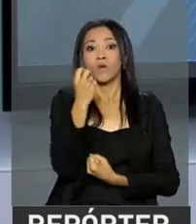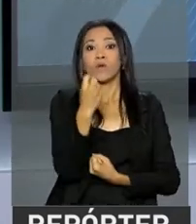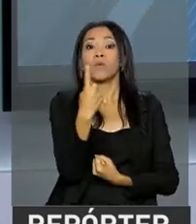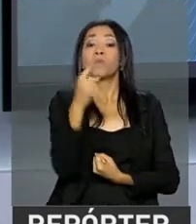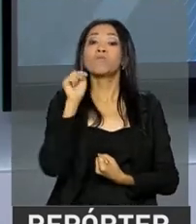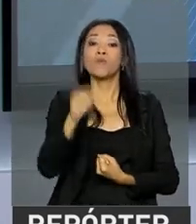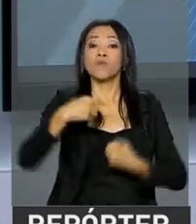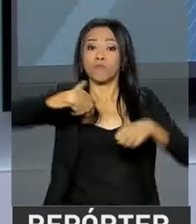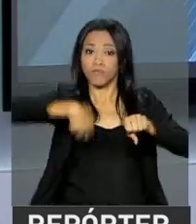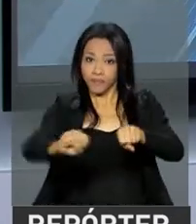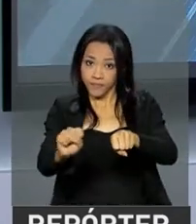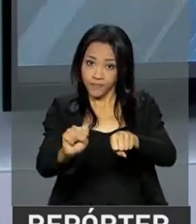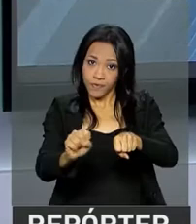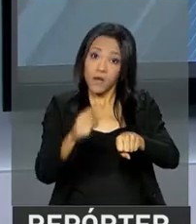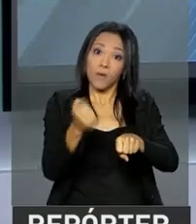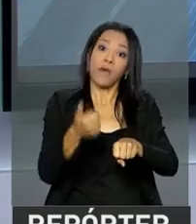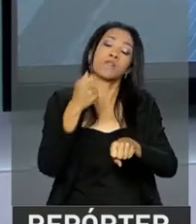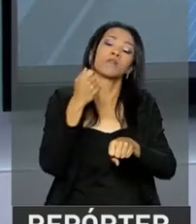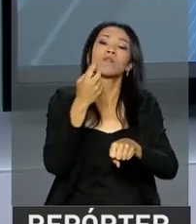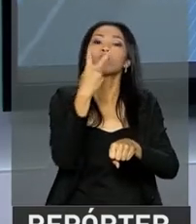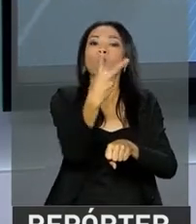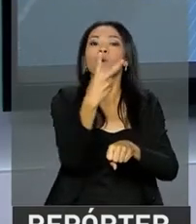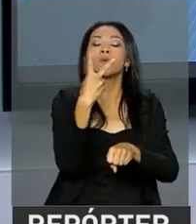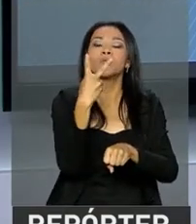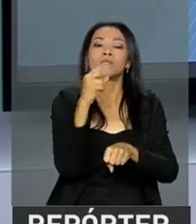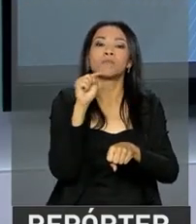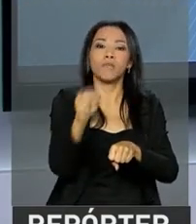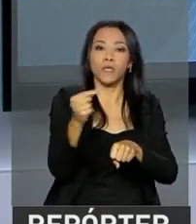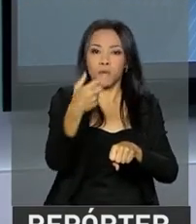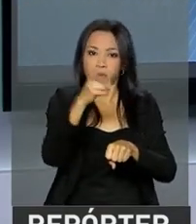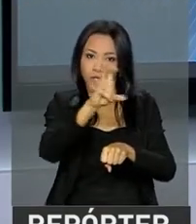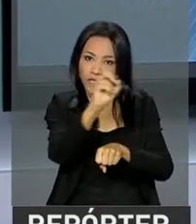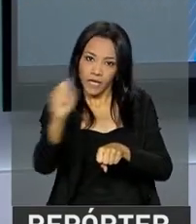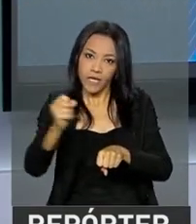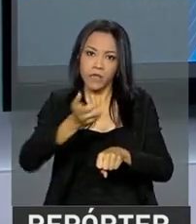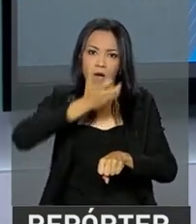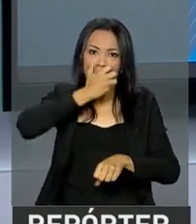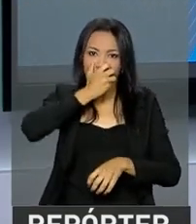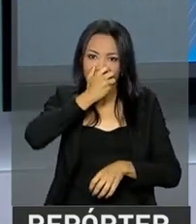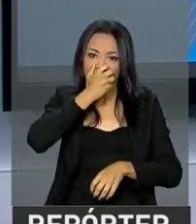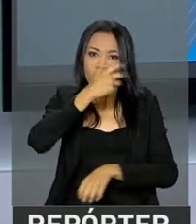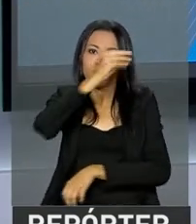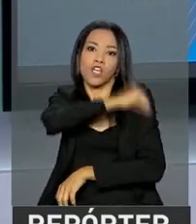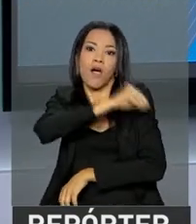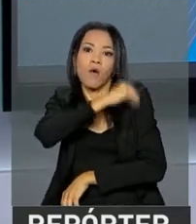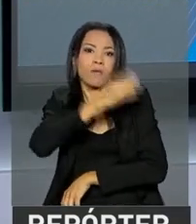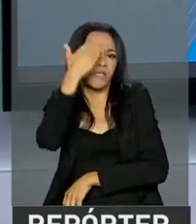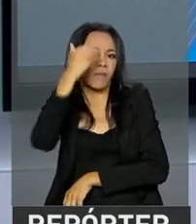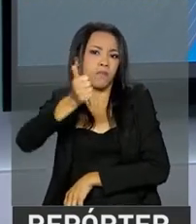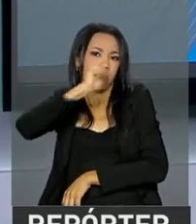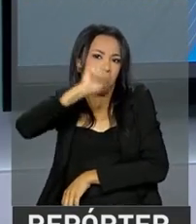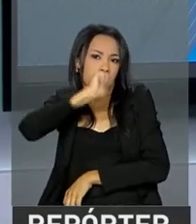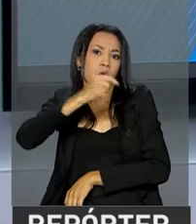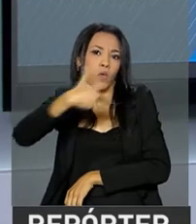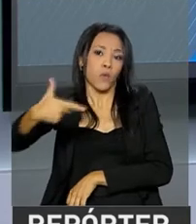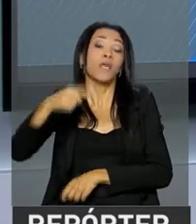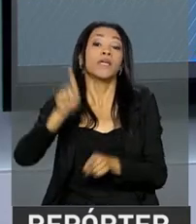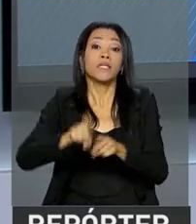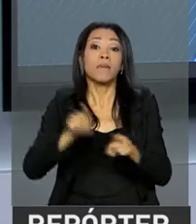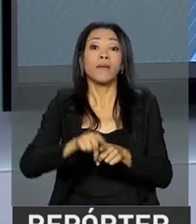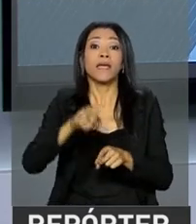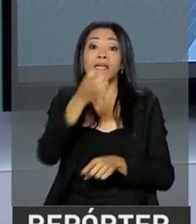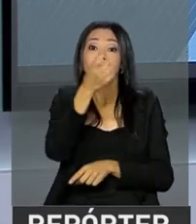mil e quinhentas quase dois mil e 500 bafômetros além de 396 radares